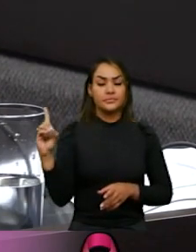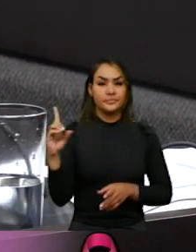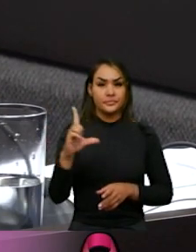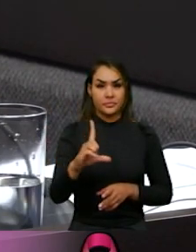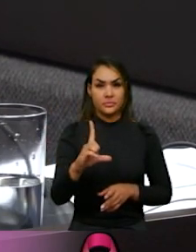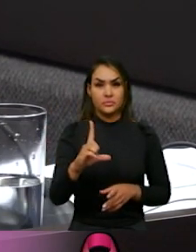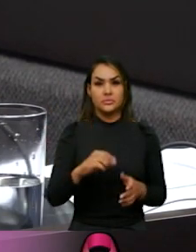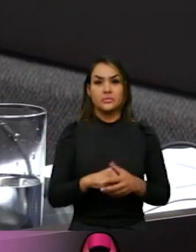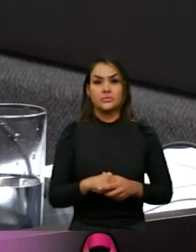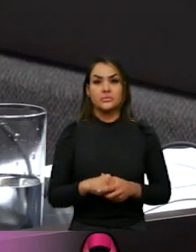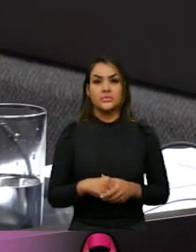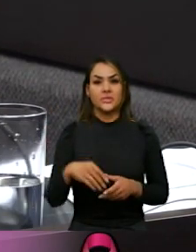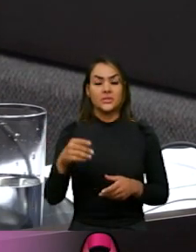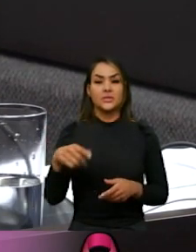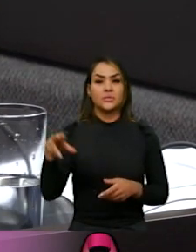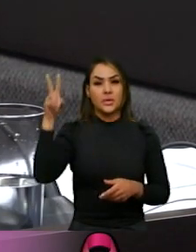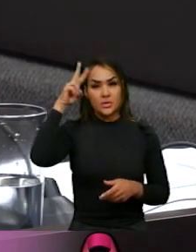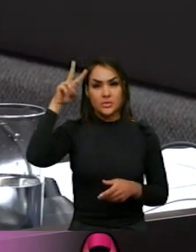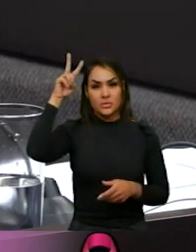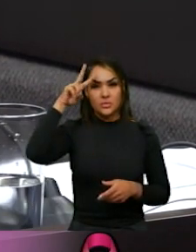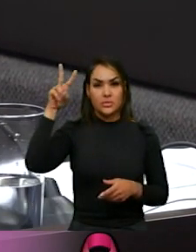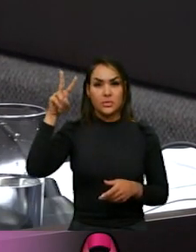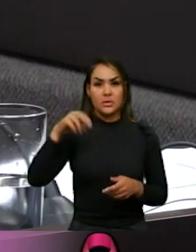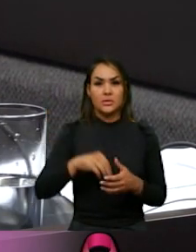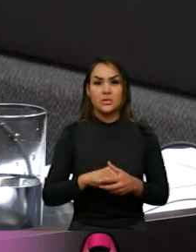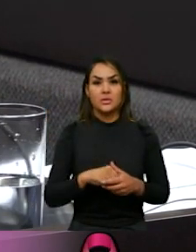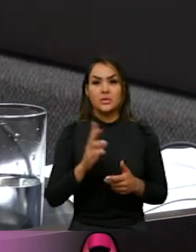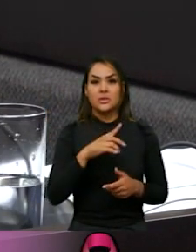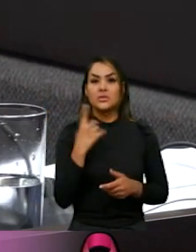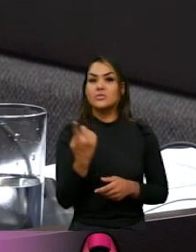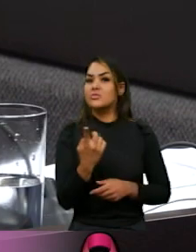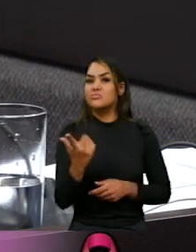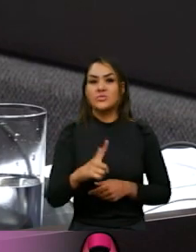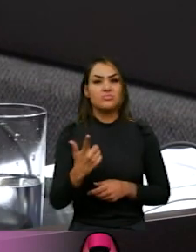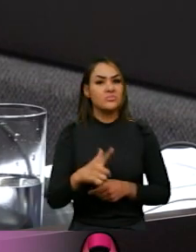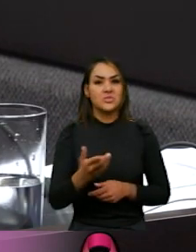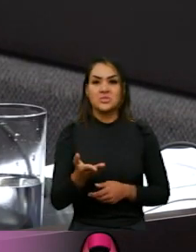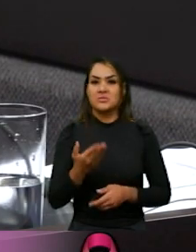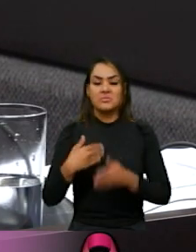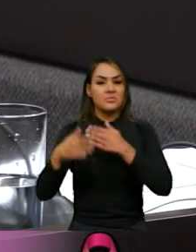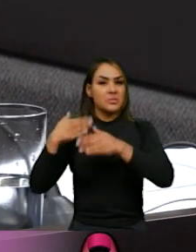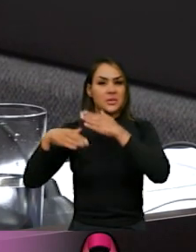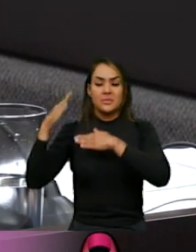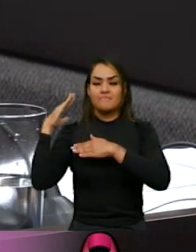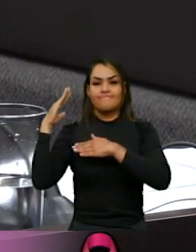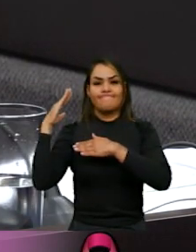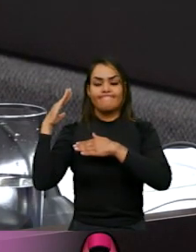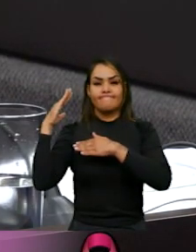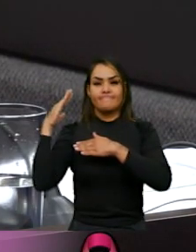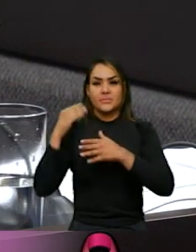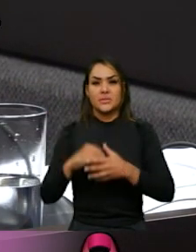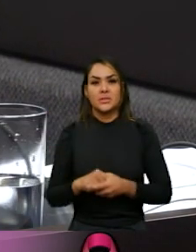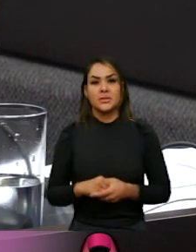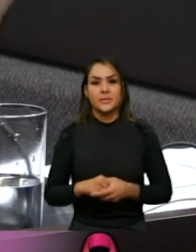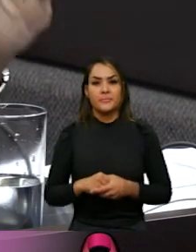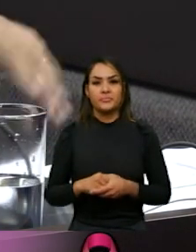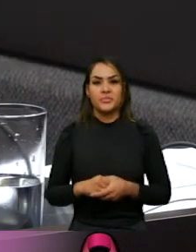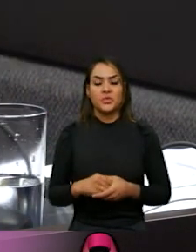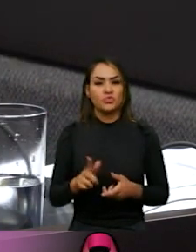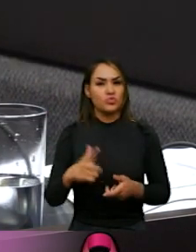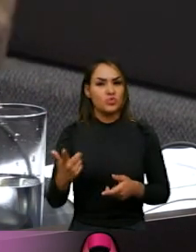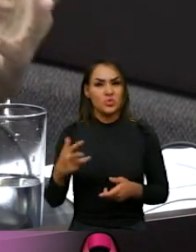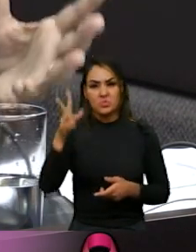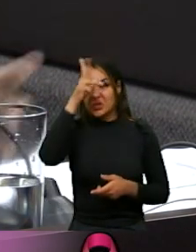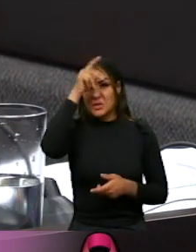deixar aqui um legado que nós nunca tivemos antes a oportunidade. Nenhum dos prefeitos que